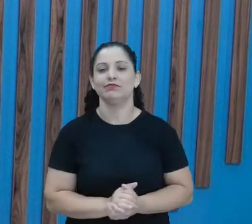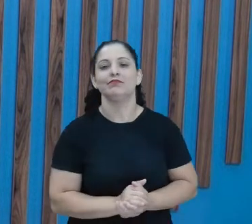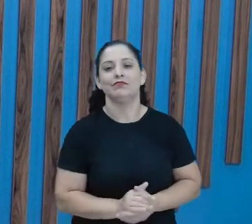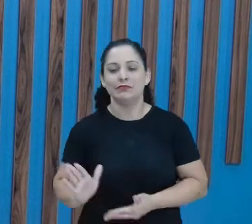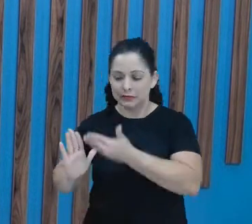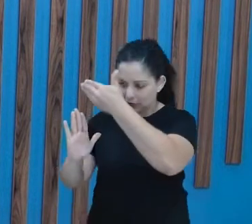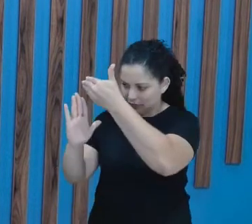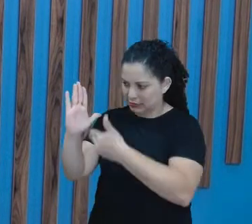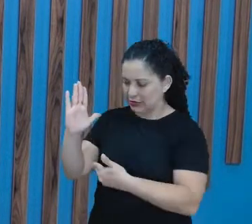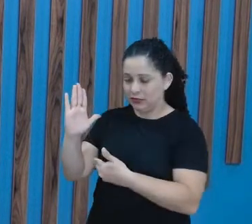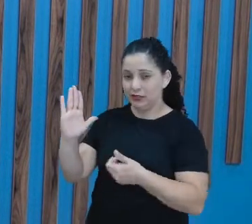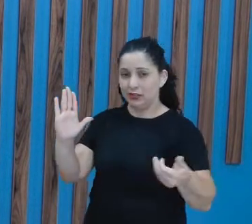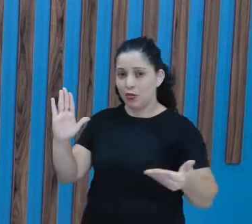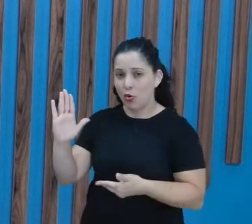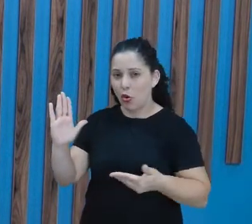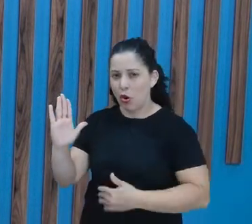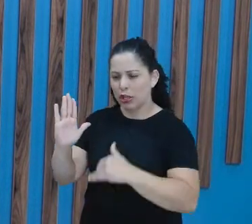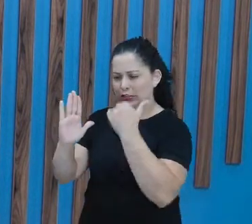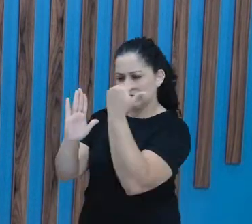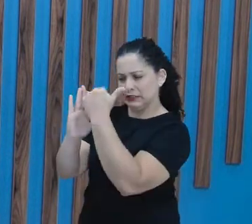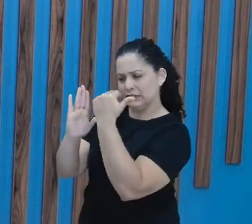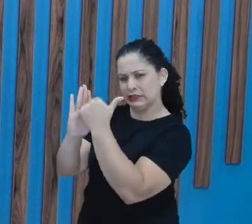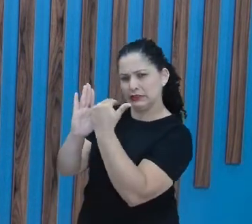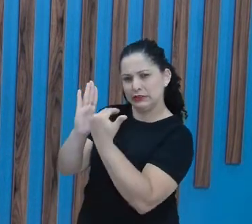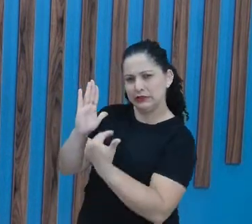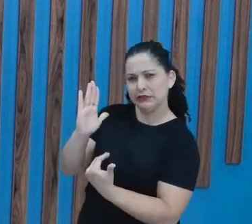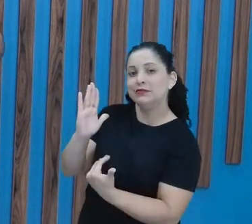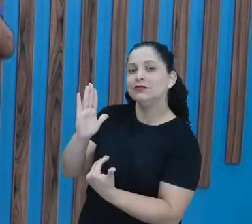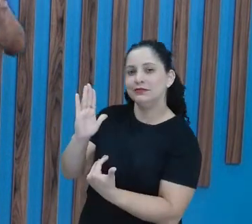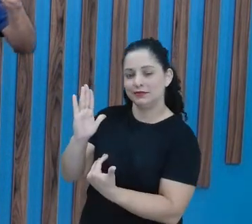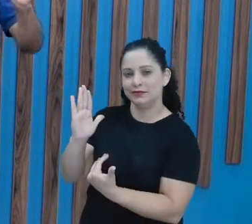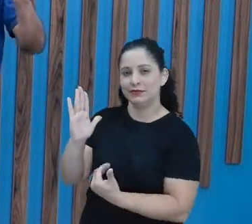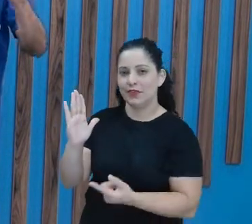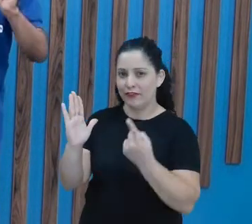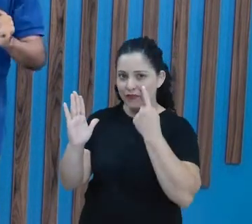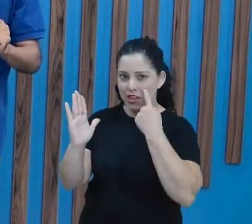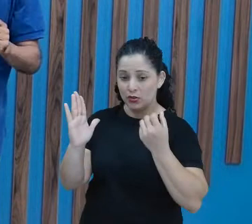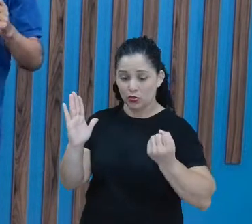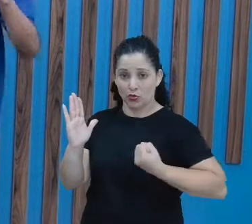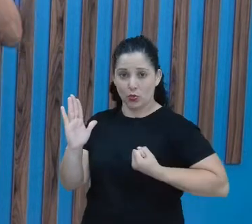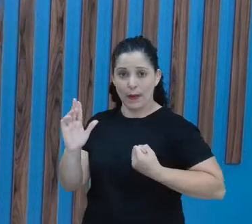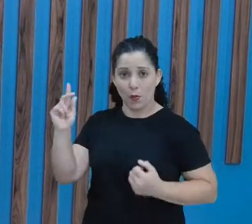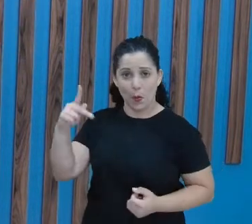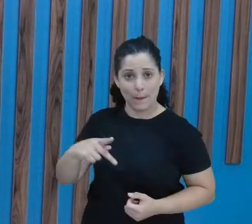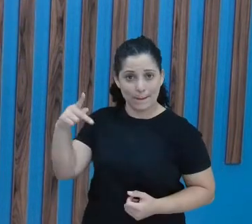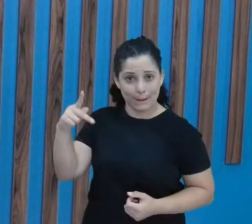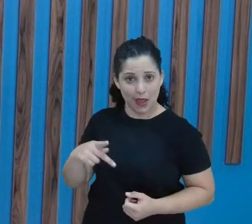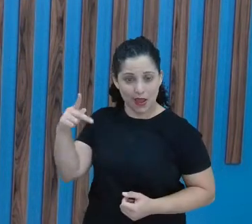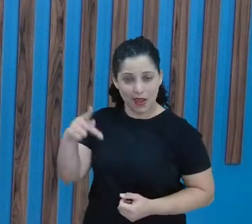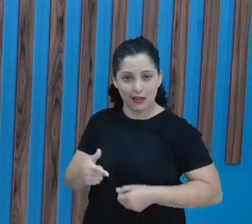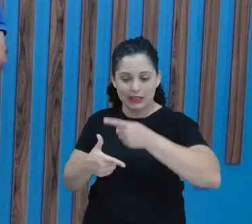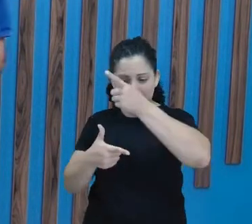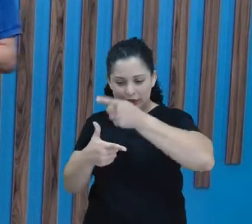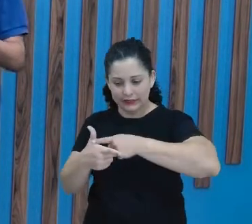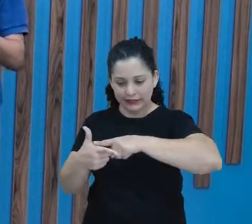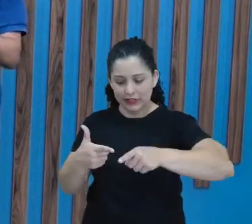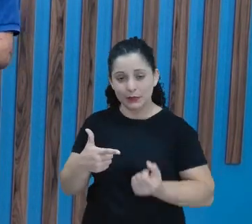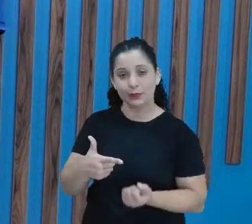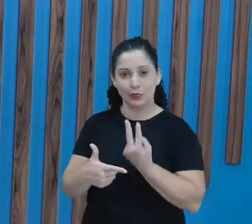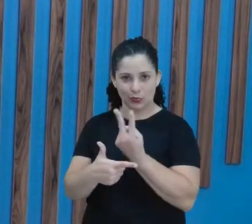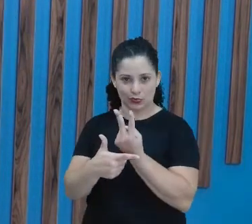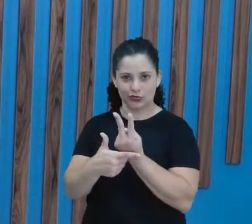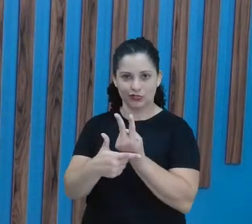aqui do lado. Para poder você fatorar ele. Observa, se tiver número par, divide por 2. Então,